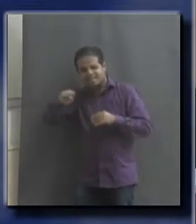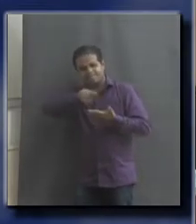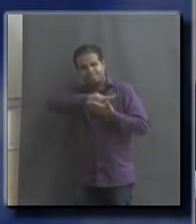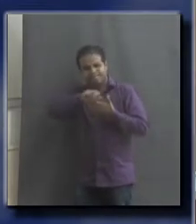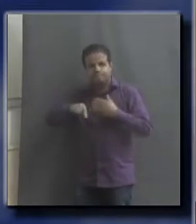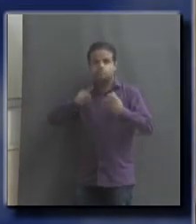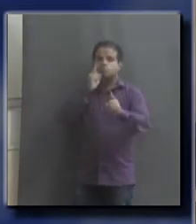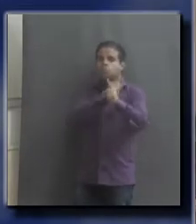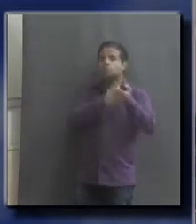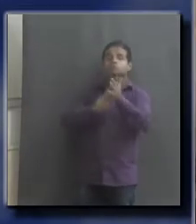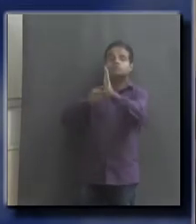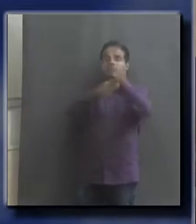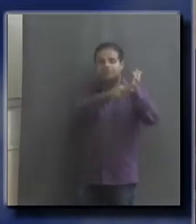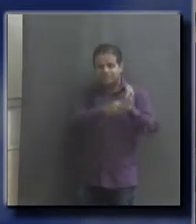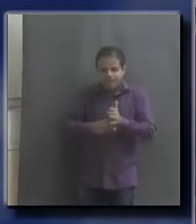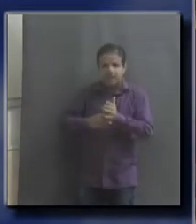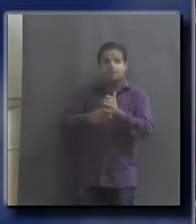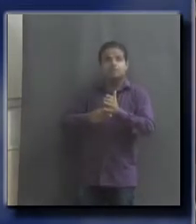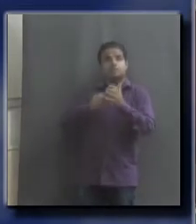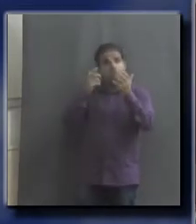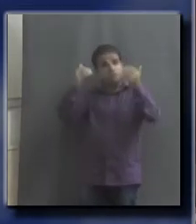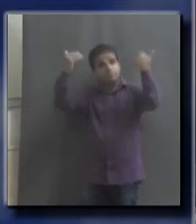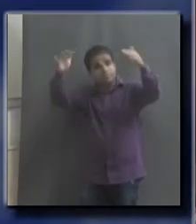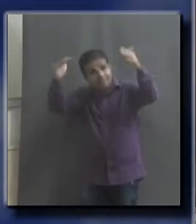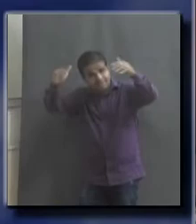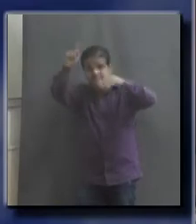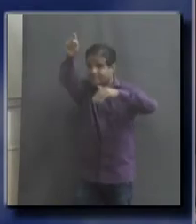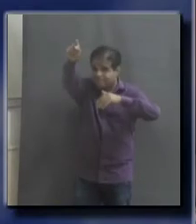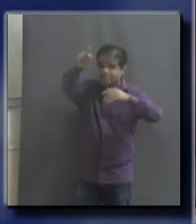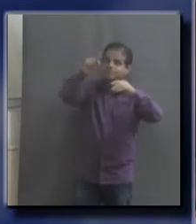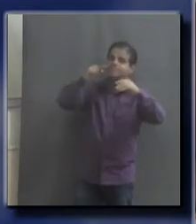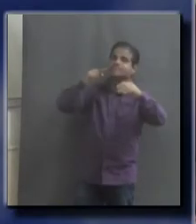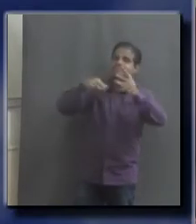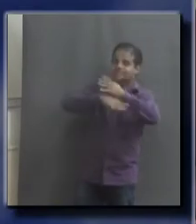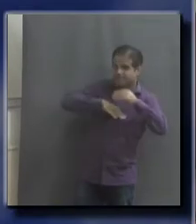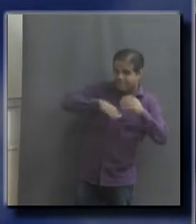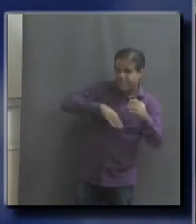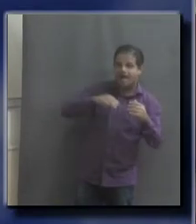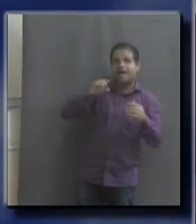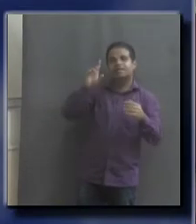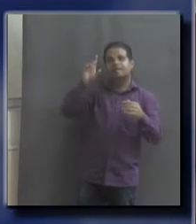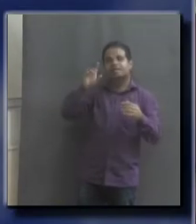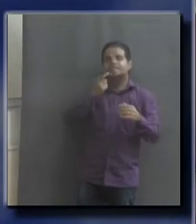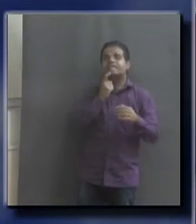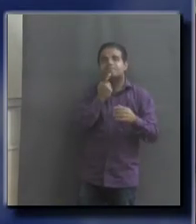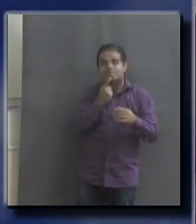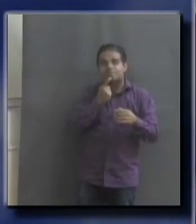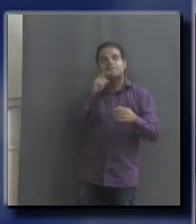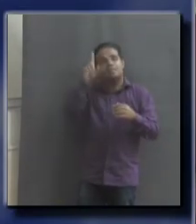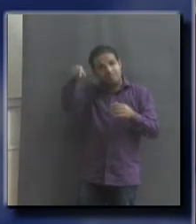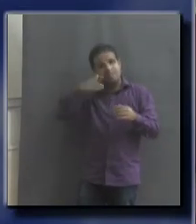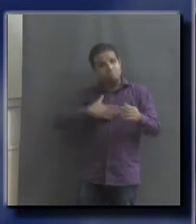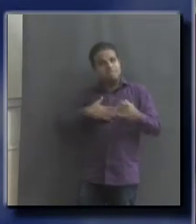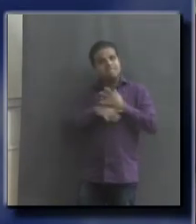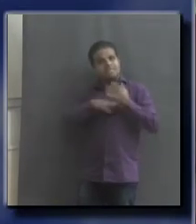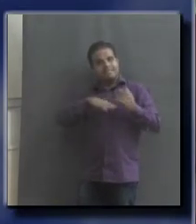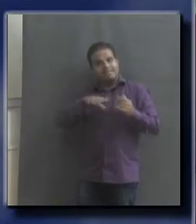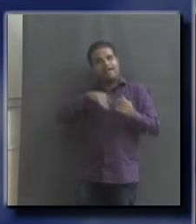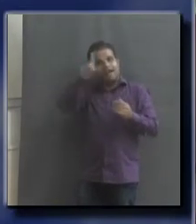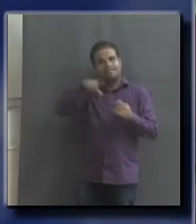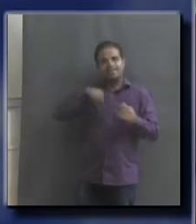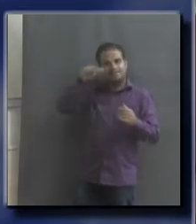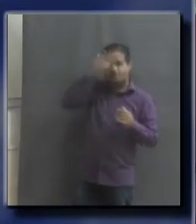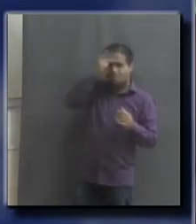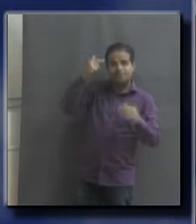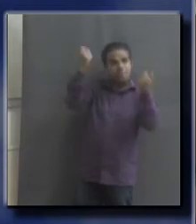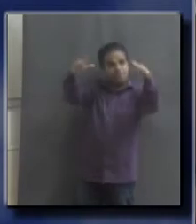sindicato. E queria mandar um salve para Campinas, que até o momento tem lá 17 pessoas, minha cidade, então, salve Campinas.